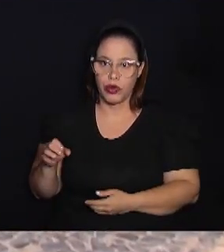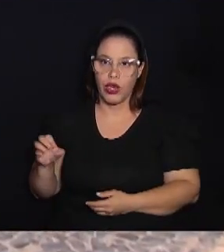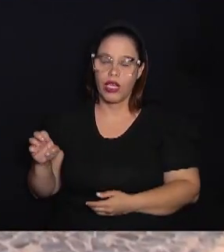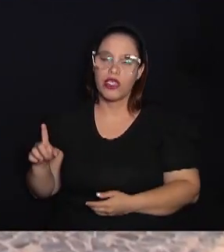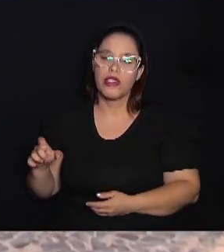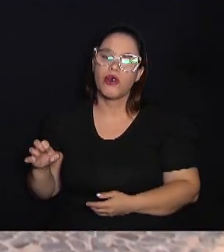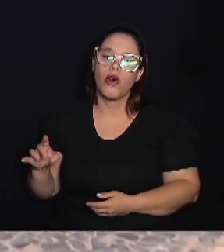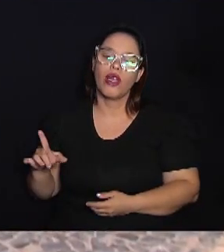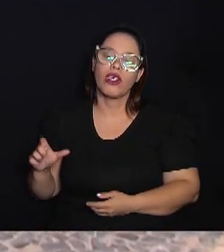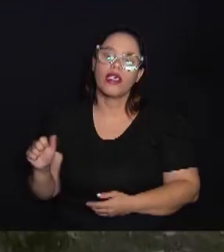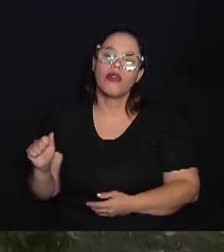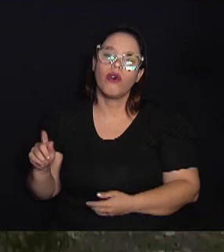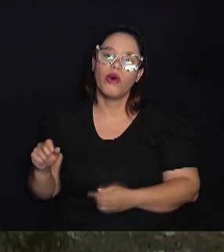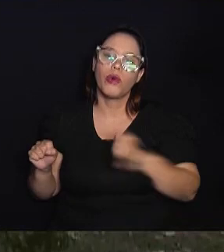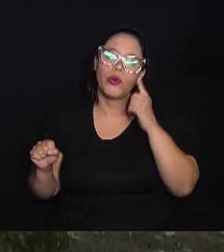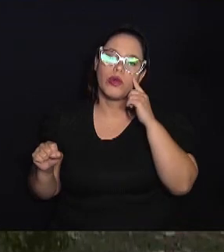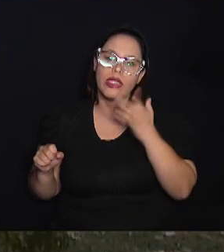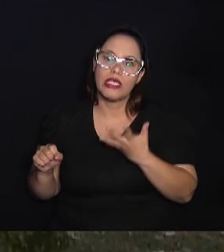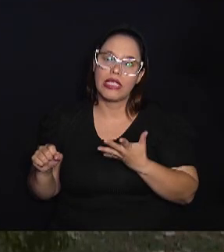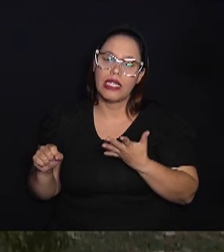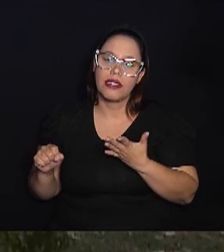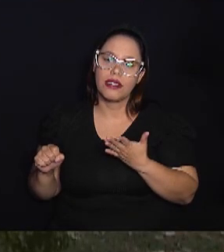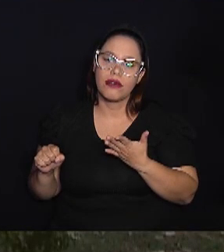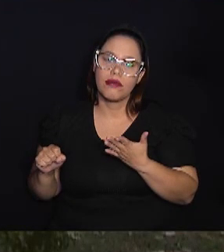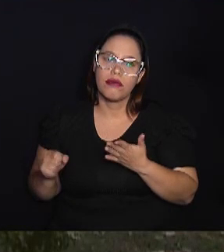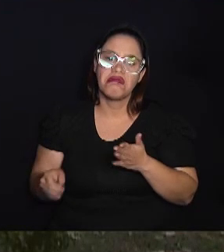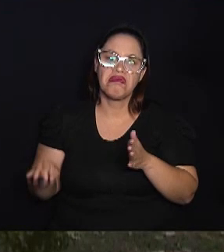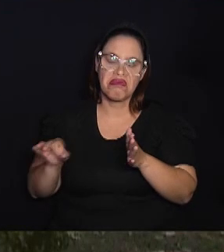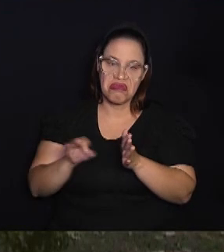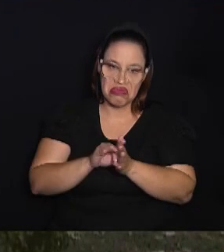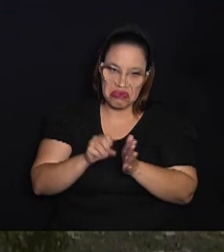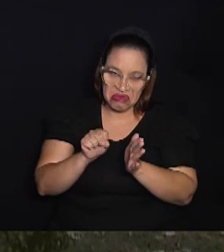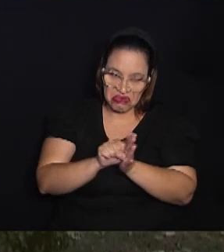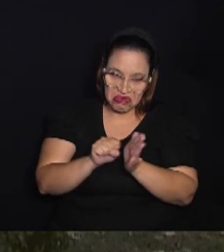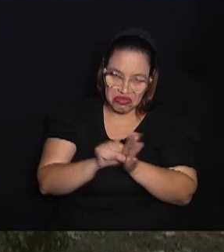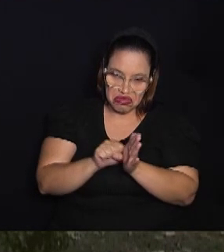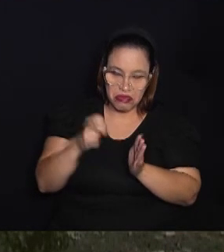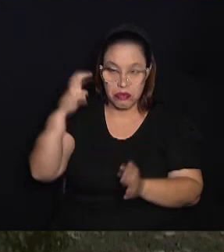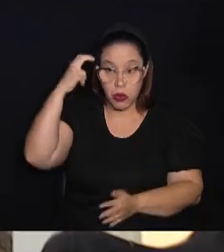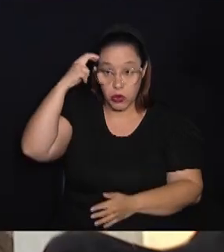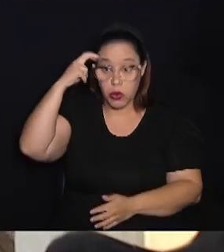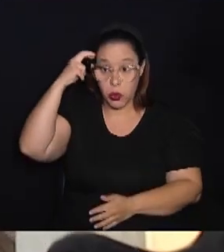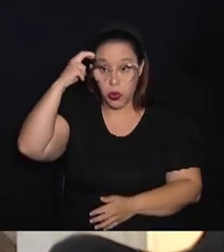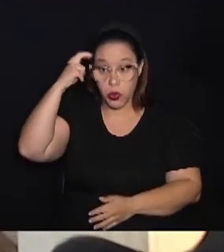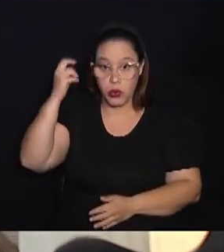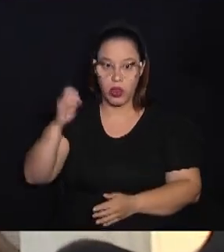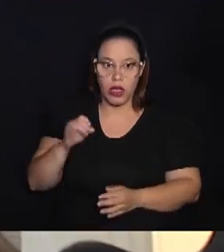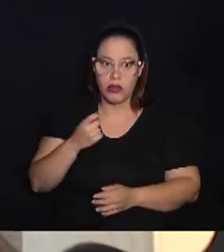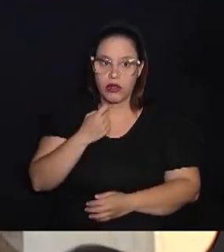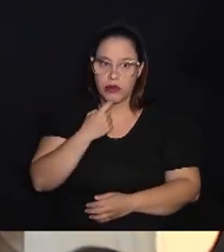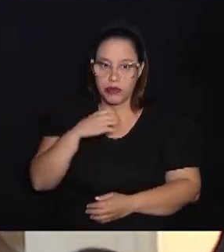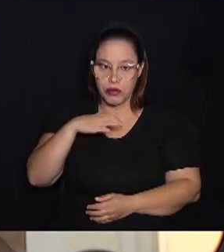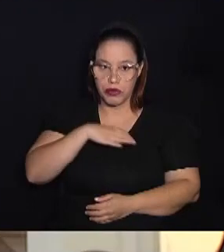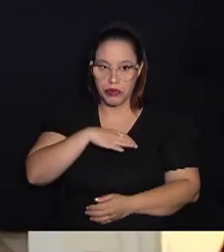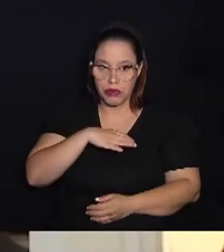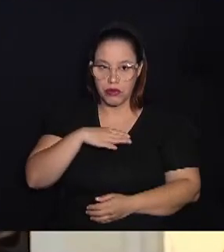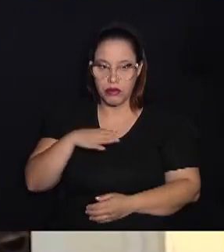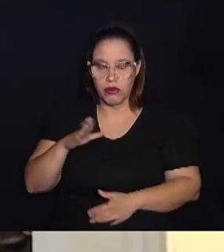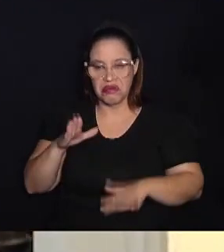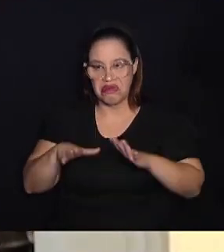Estadual Culto à Ciência e é um dos pontos turísticos da cidade. Atualmente,